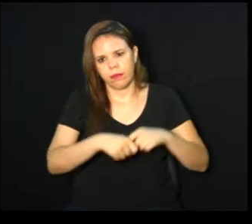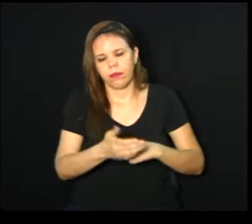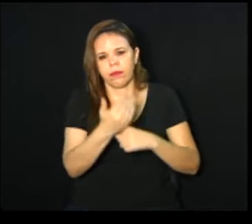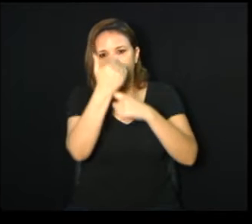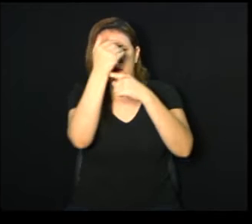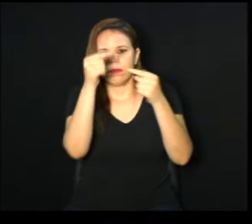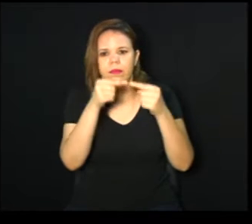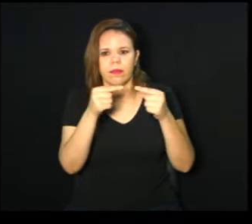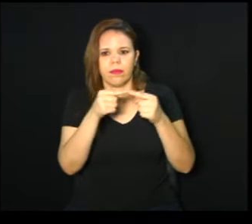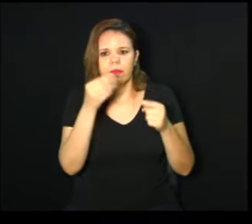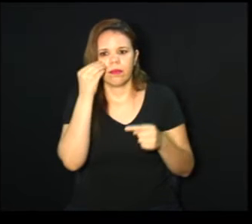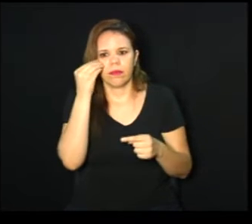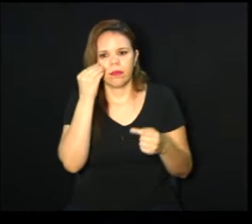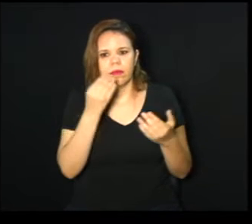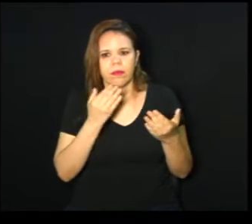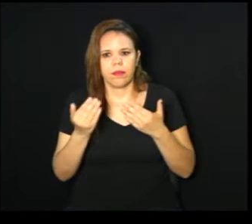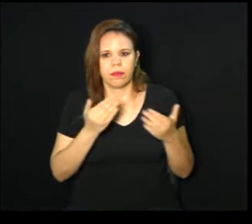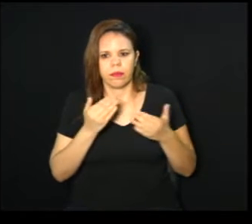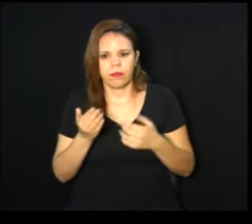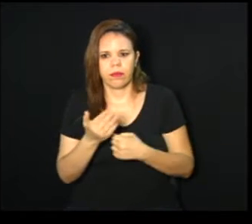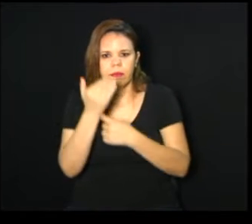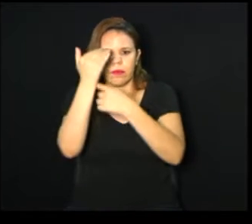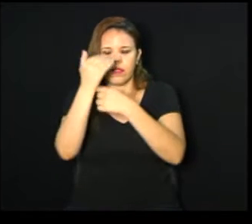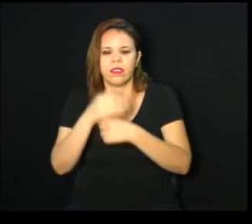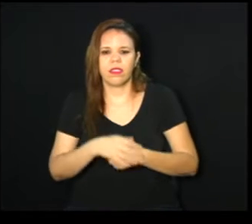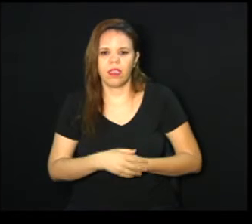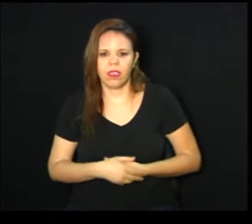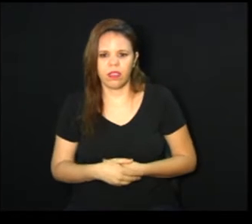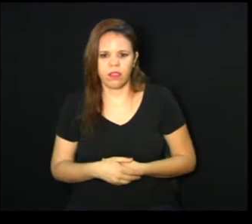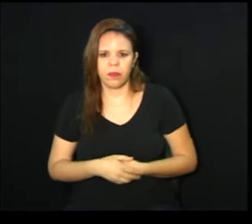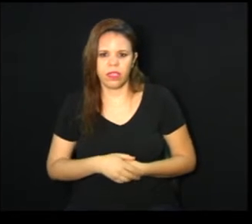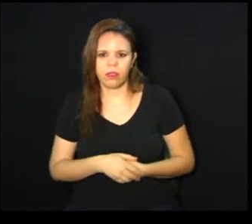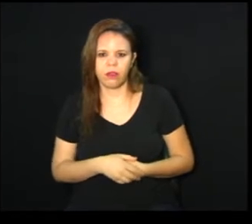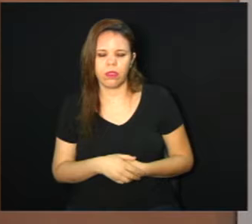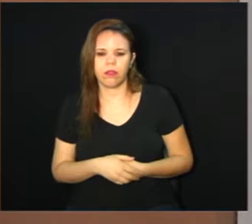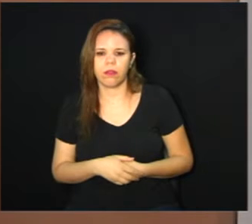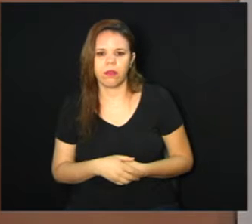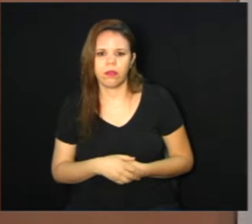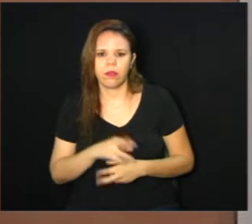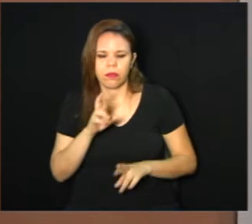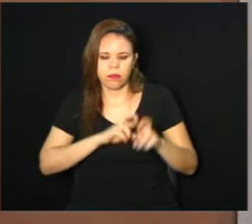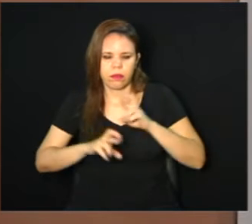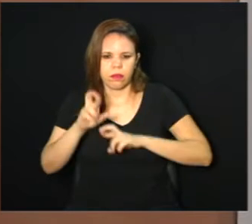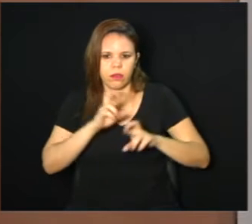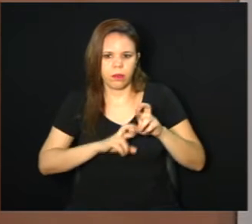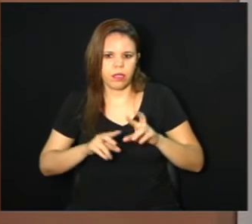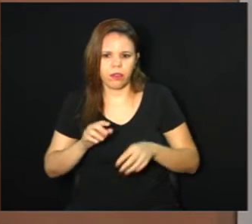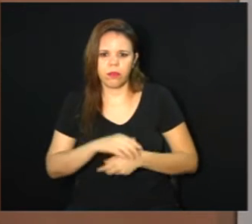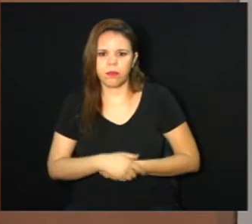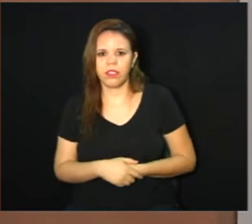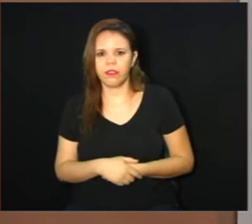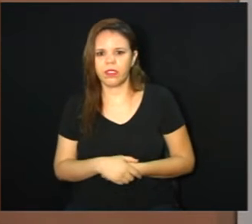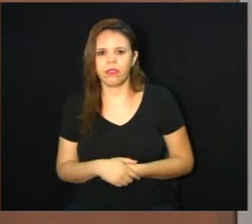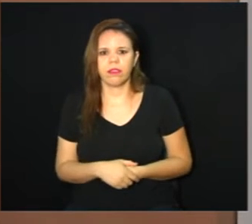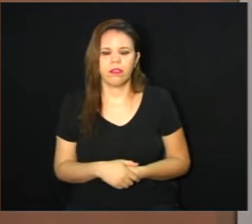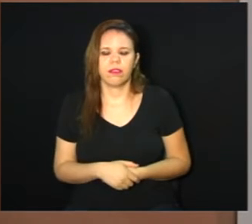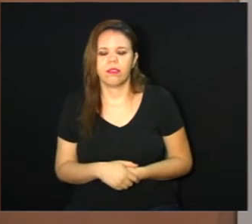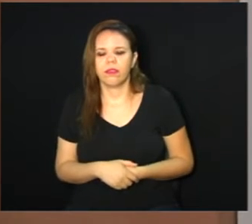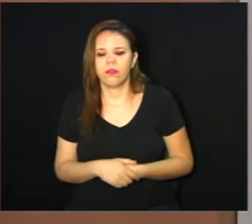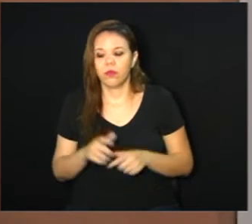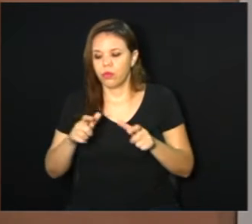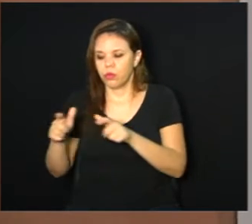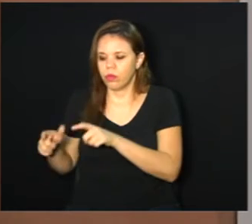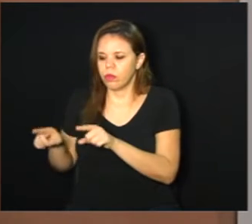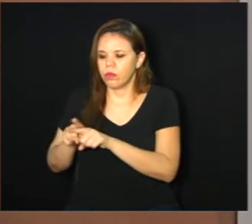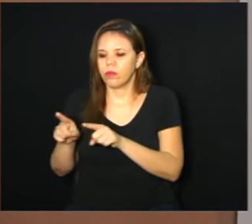ideais para testar e comparar essas tecnologias em loco. A análise desses impactos técnicos, econômicos e regulatórios, eles